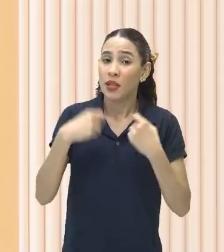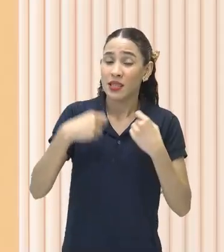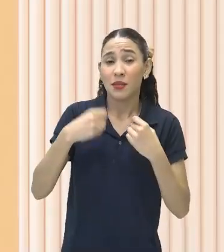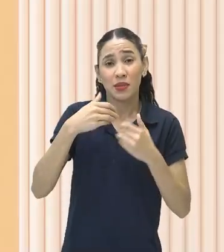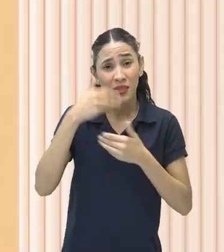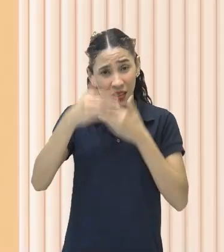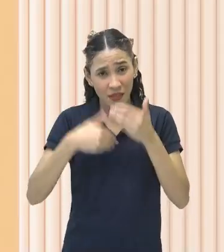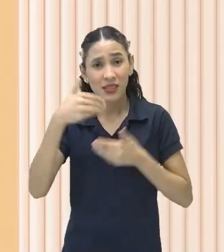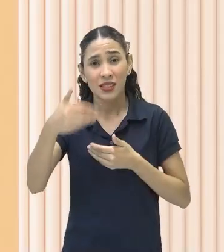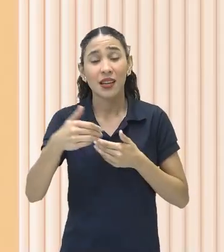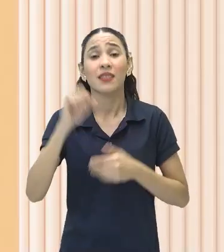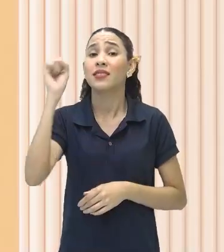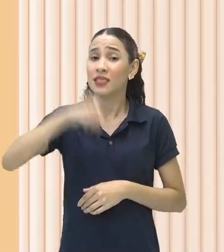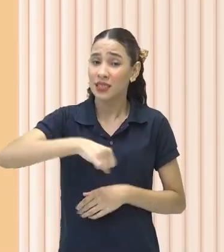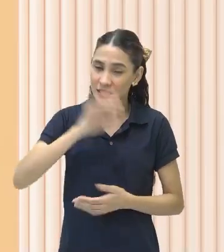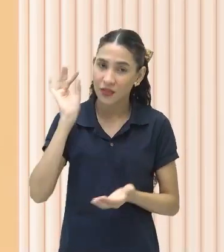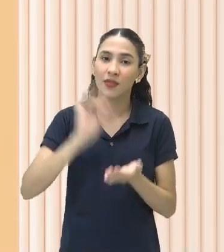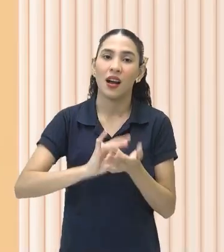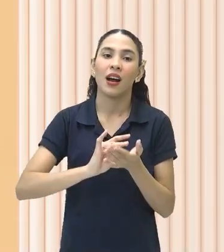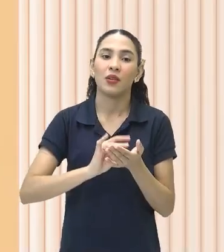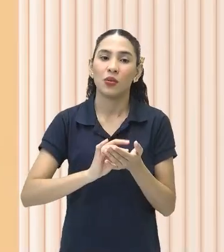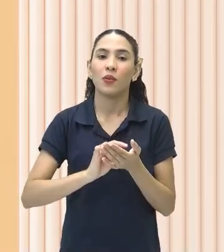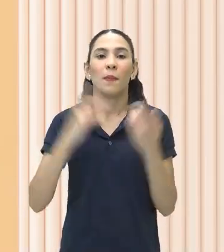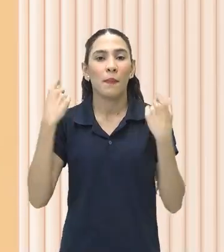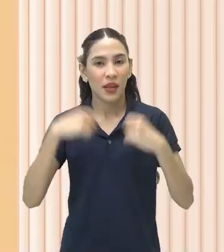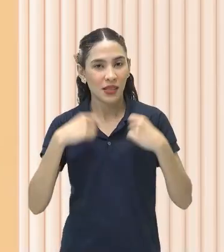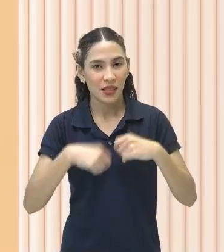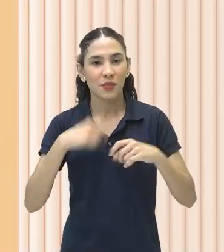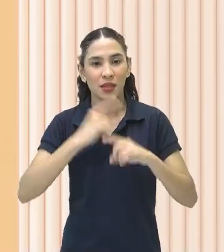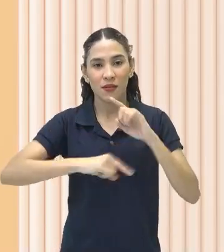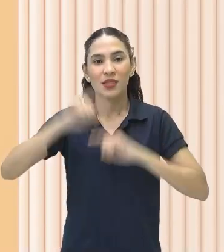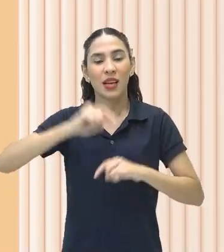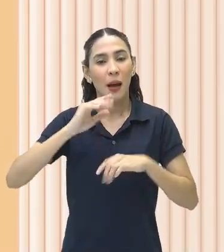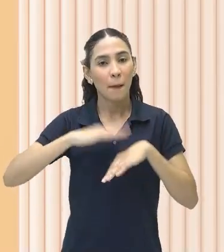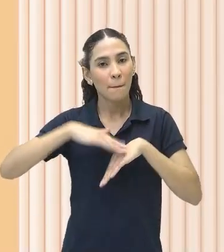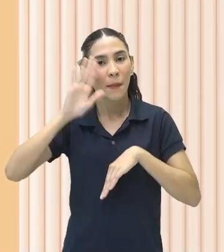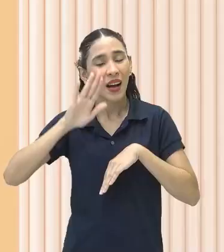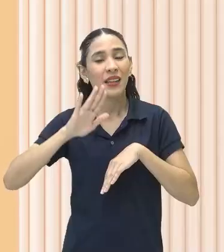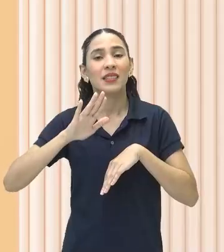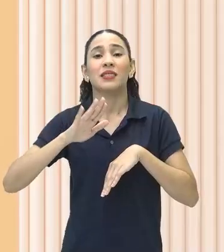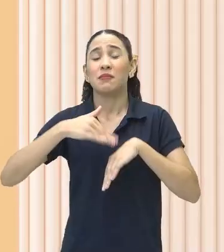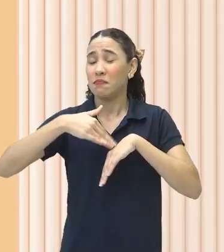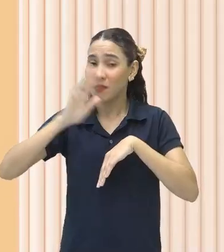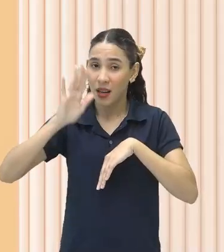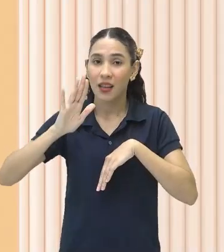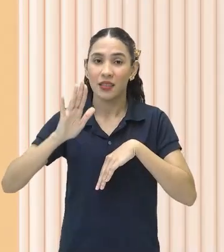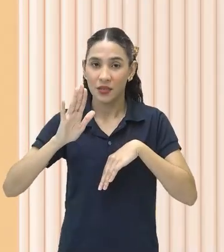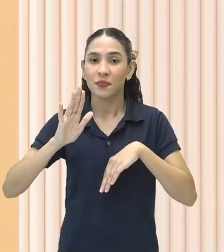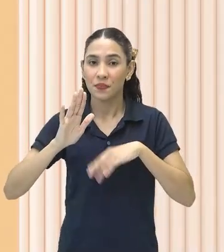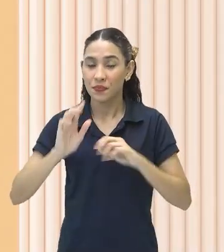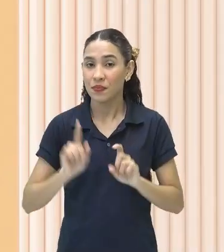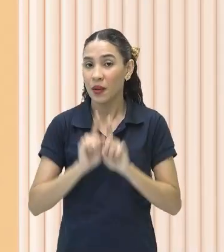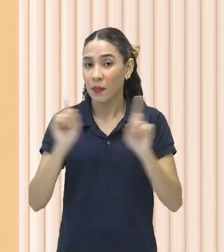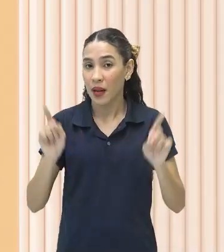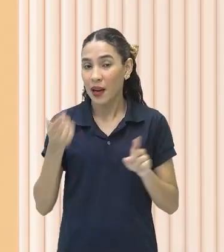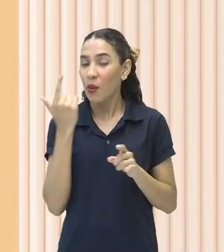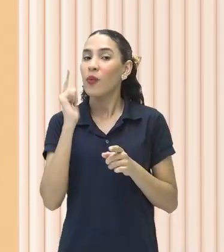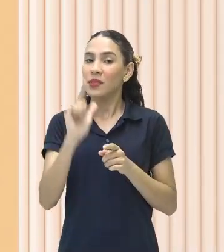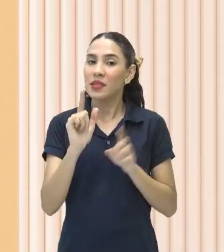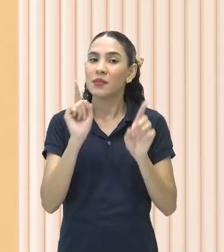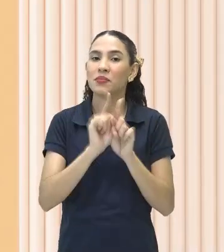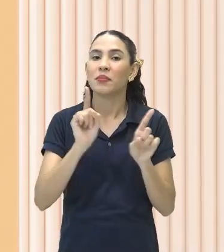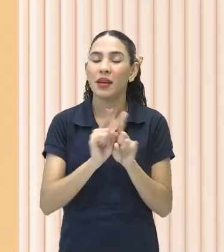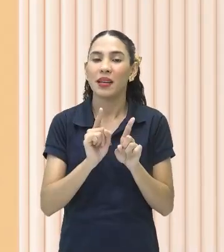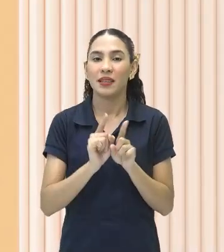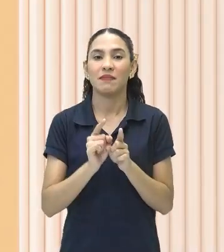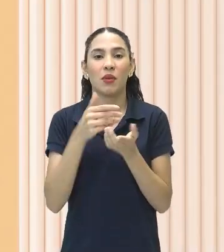avançar mais? Sim, com certeza precisamos avançar mais e muito ainda, né? Mas já conseguimos,